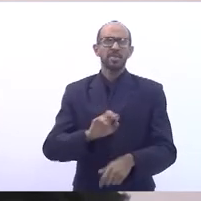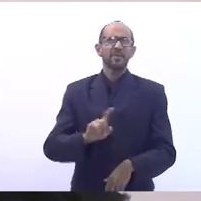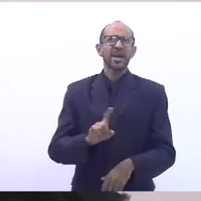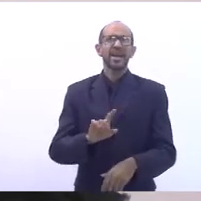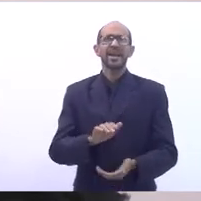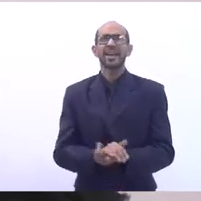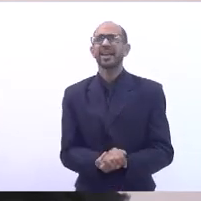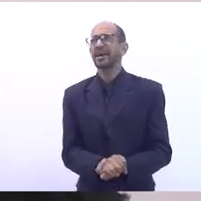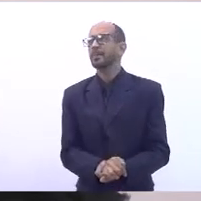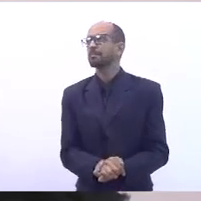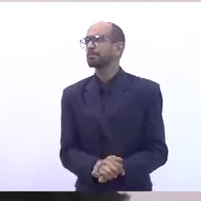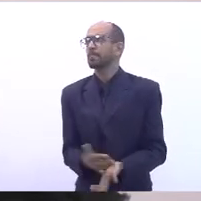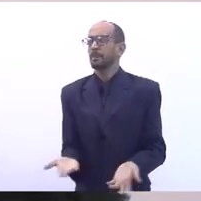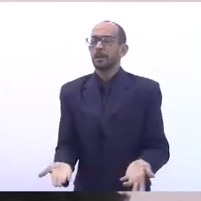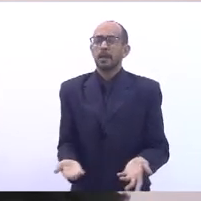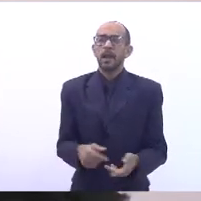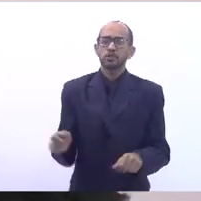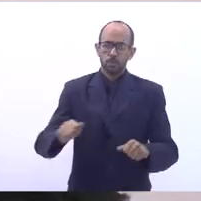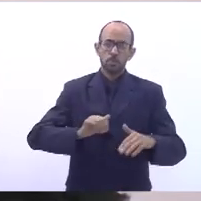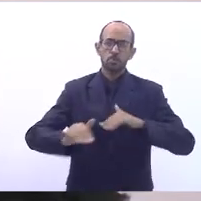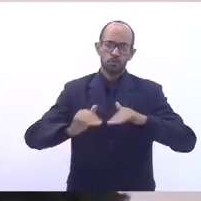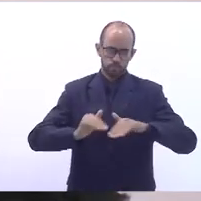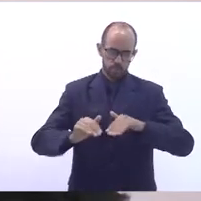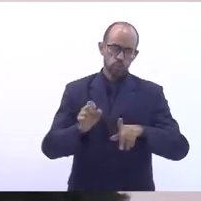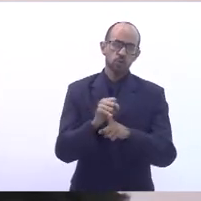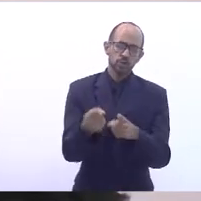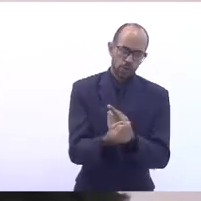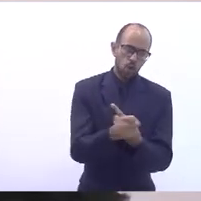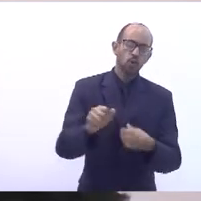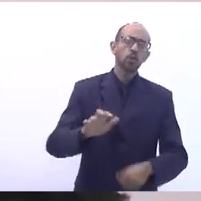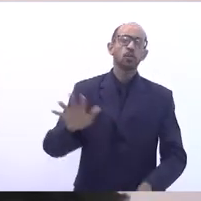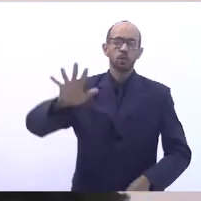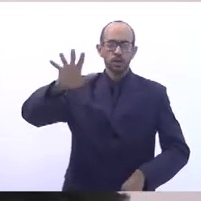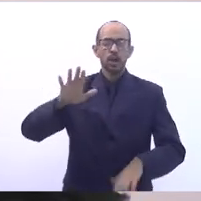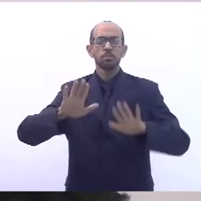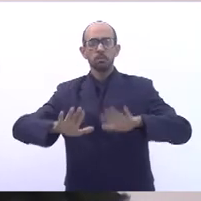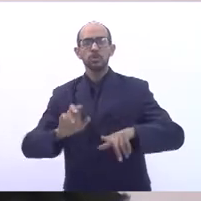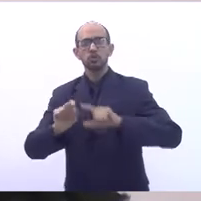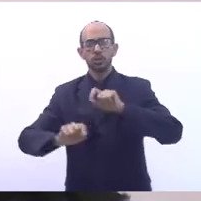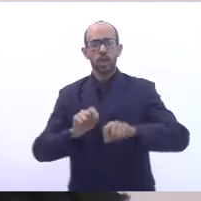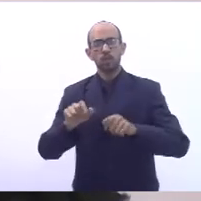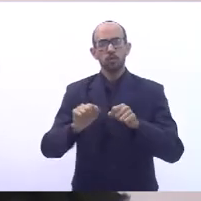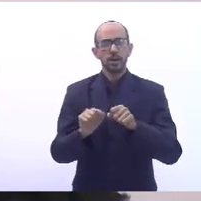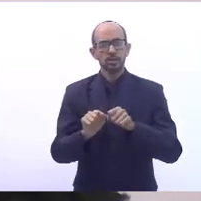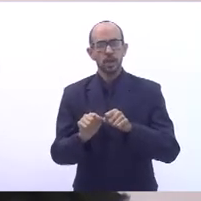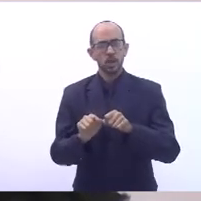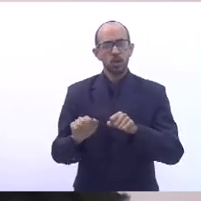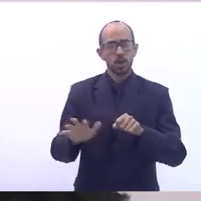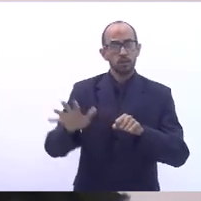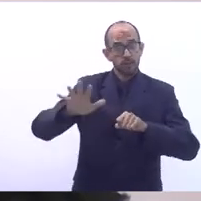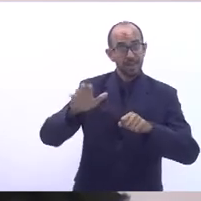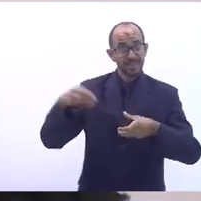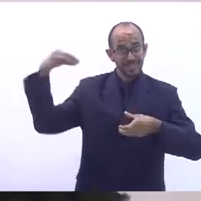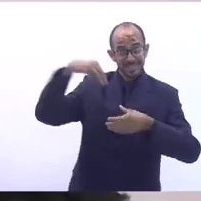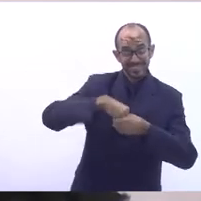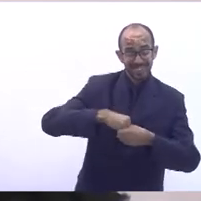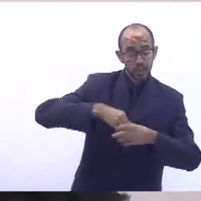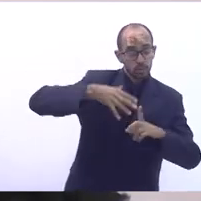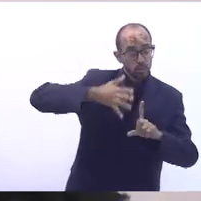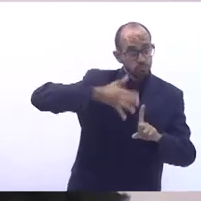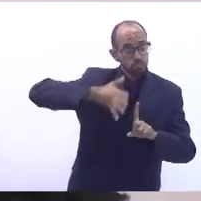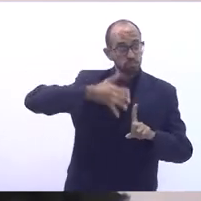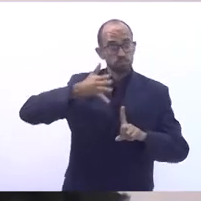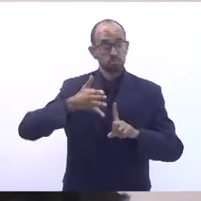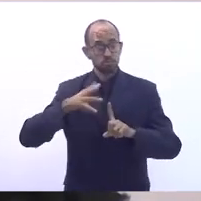preza pela mobilização social dentro das Comunidades fazendo com que a periferia Esteja dentro dos debates sobre política